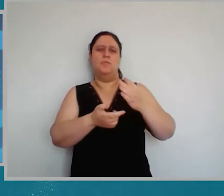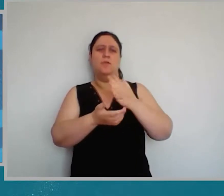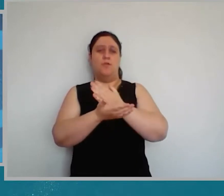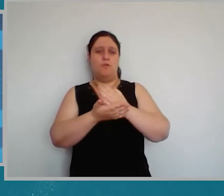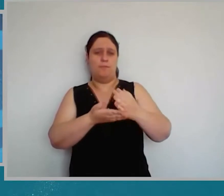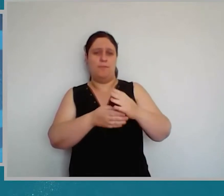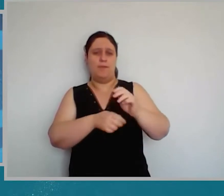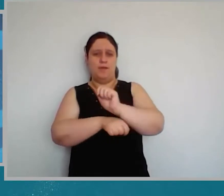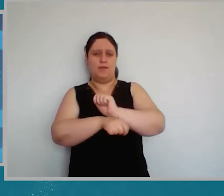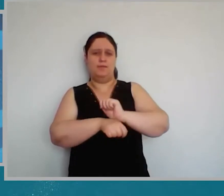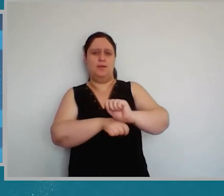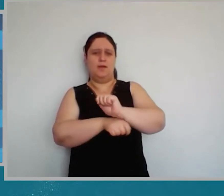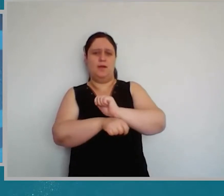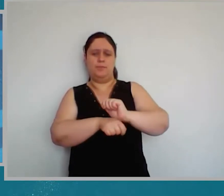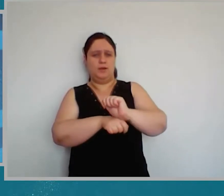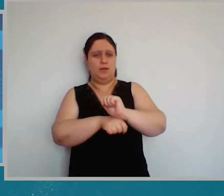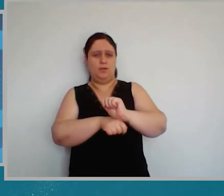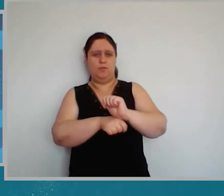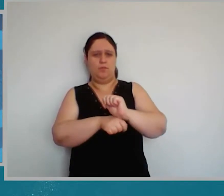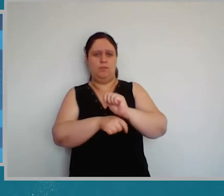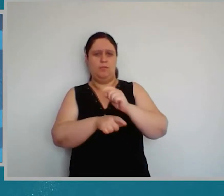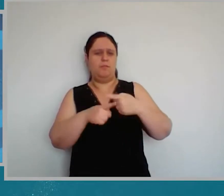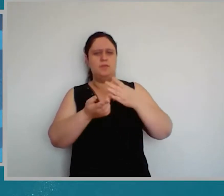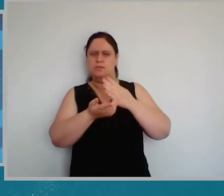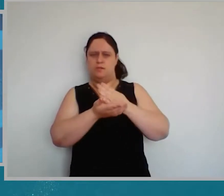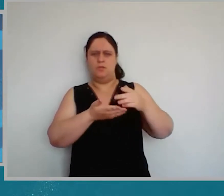começa de Adão? Quem sabe?